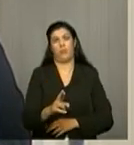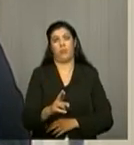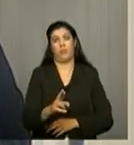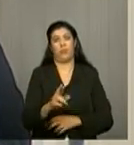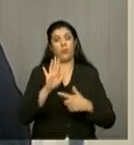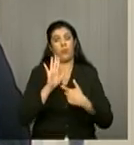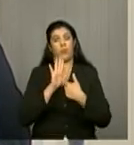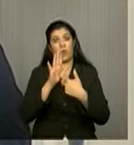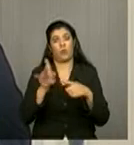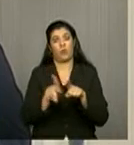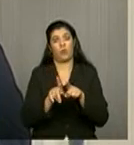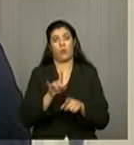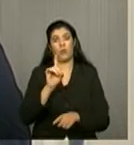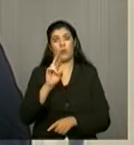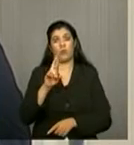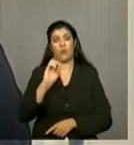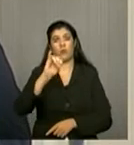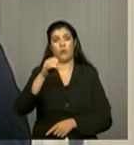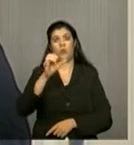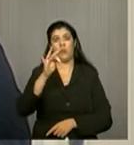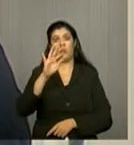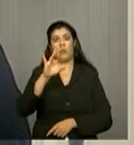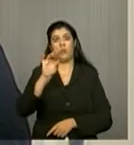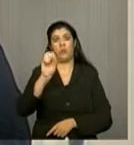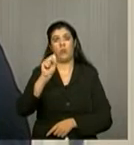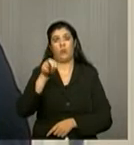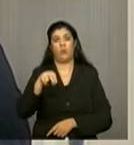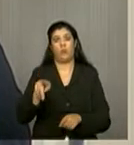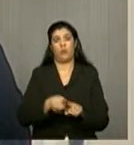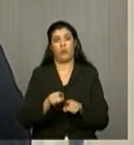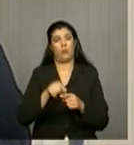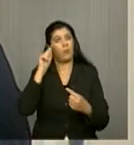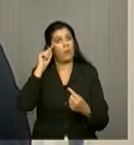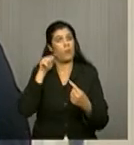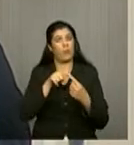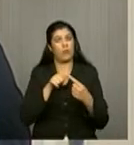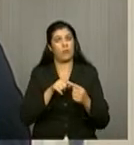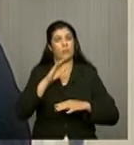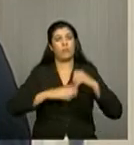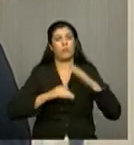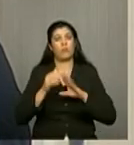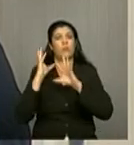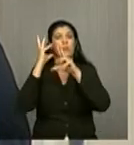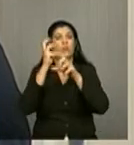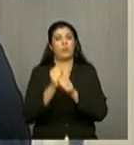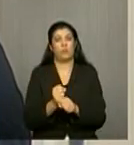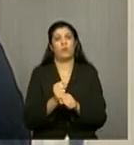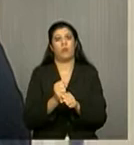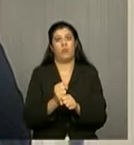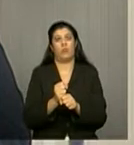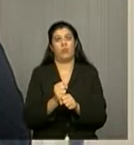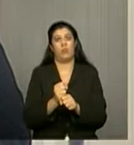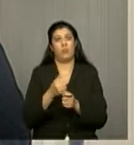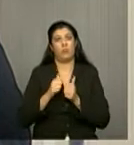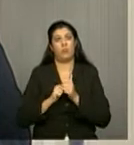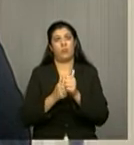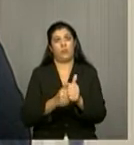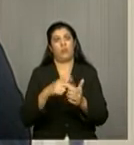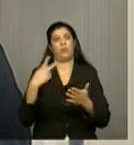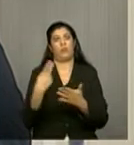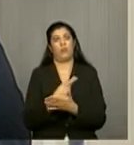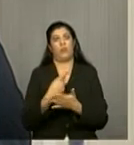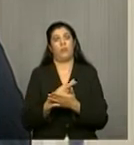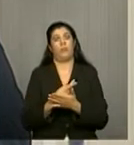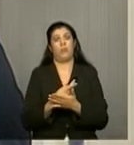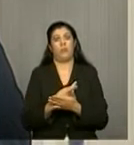preso por doutor jefferson e de ponto de vista da investigação uma maneira conclusão se em um momento histórico